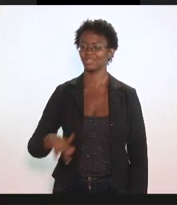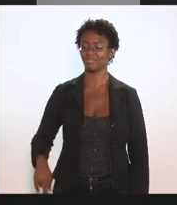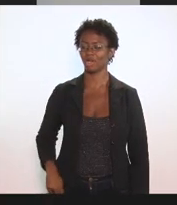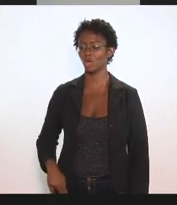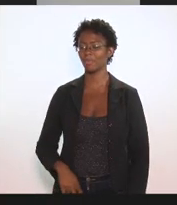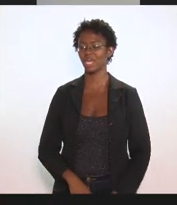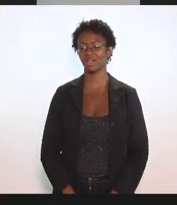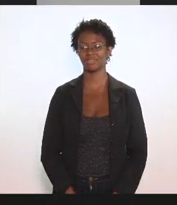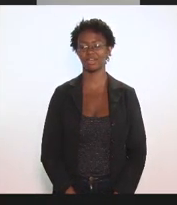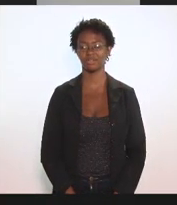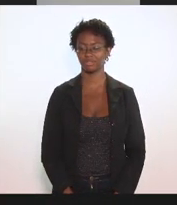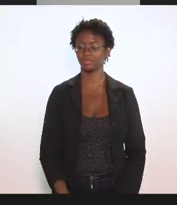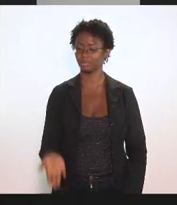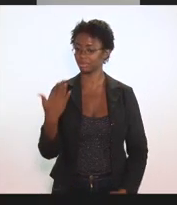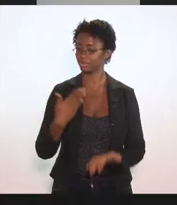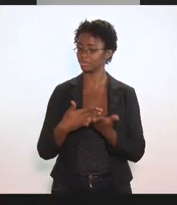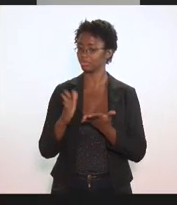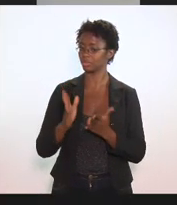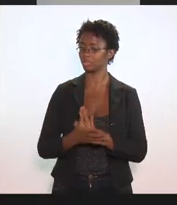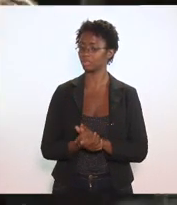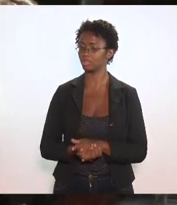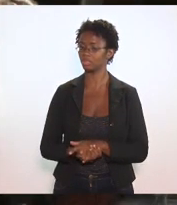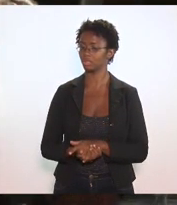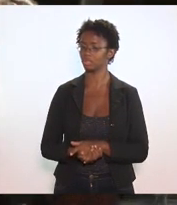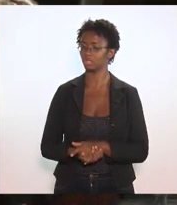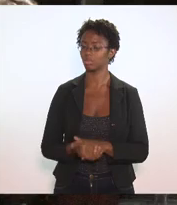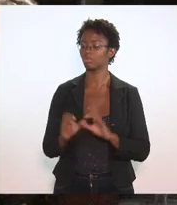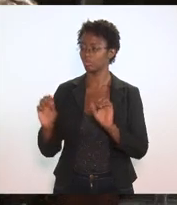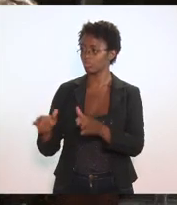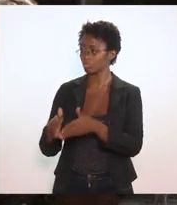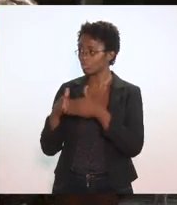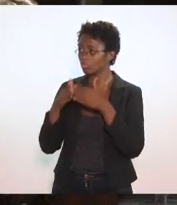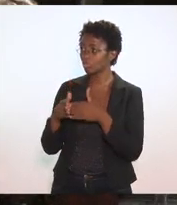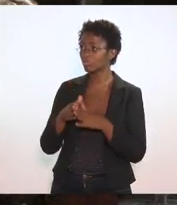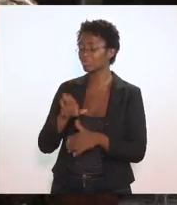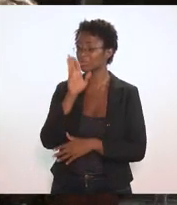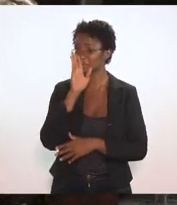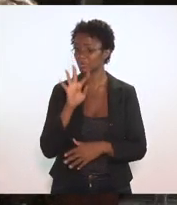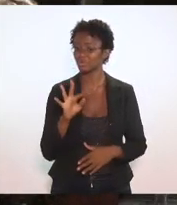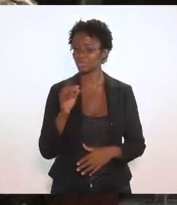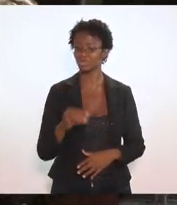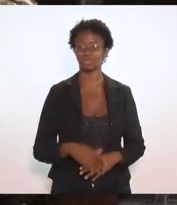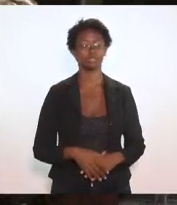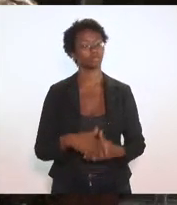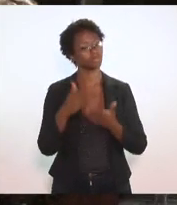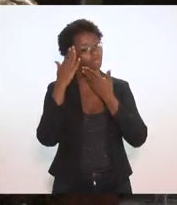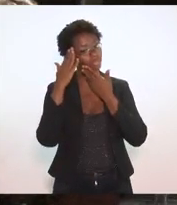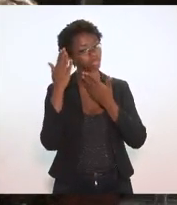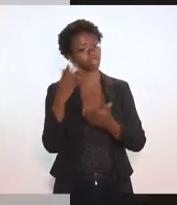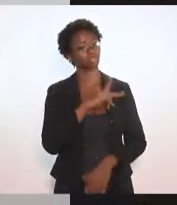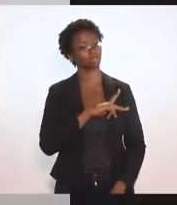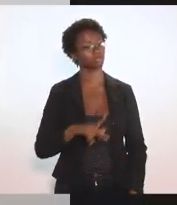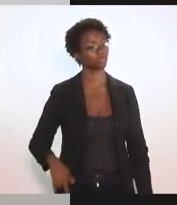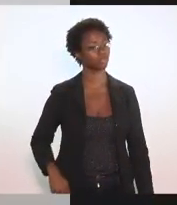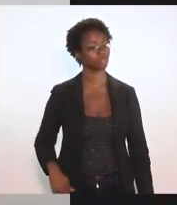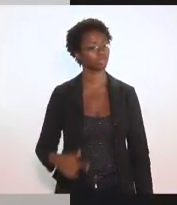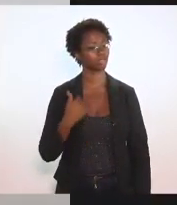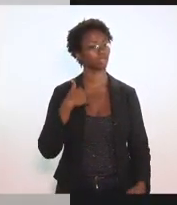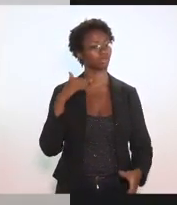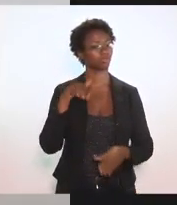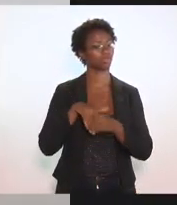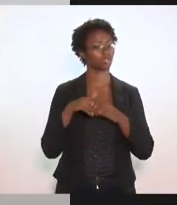Por favor, deputada presidente, Adriana. Vamos garantir a palavra da deputada Adriana, por favor. Obrigada, presidente. Eu votei